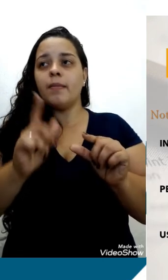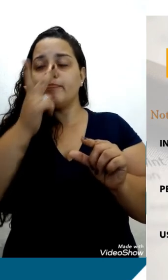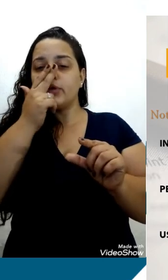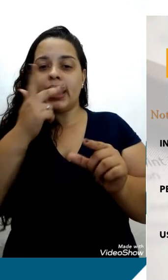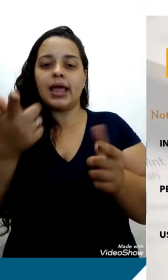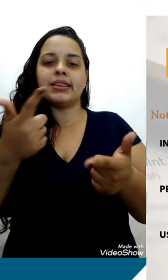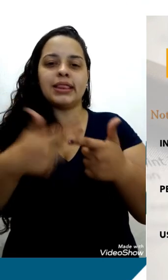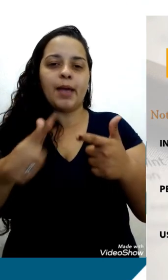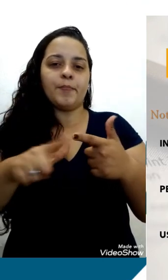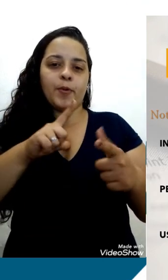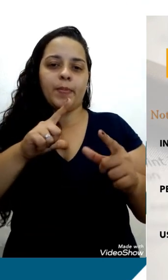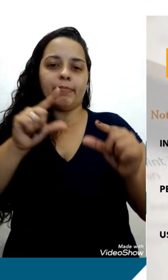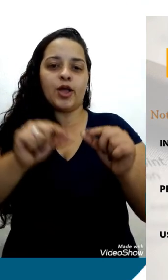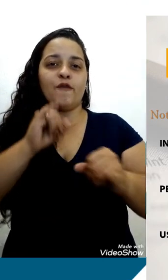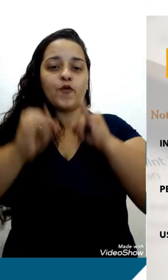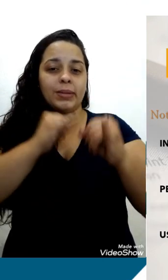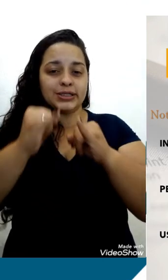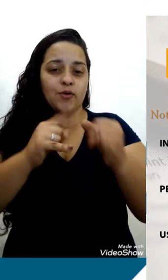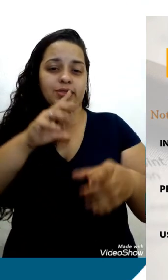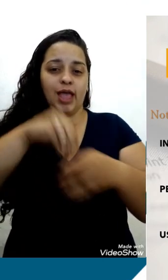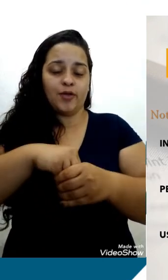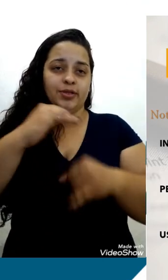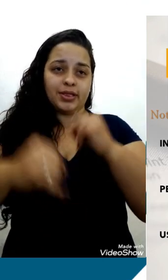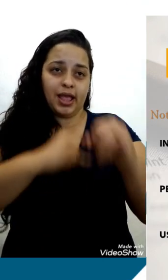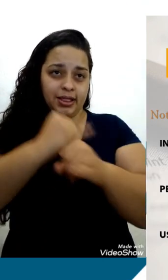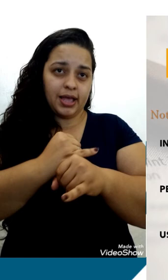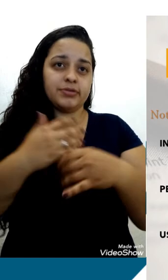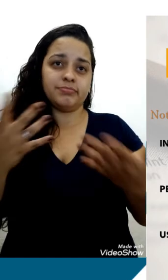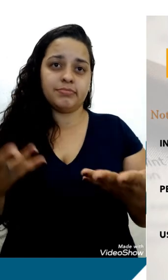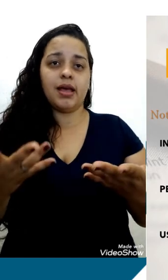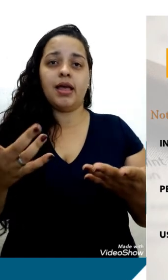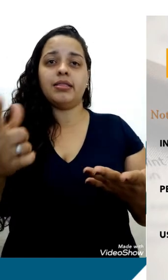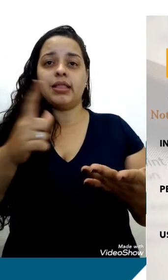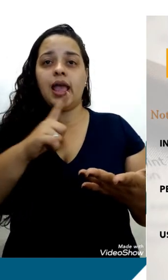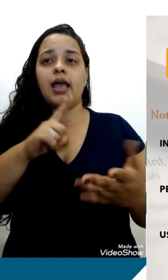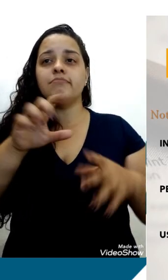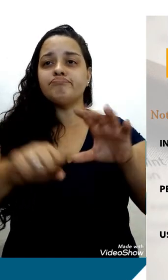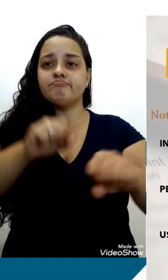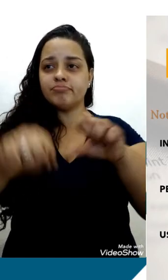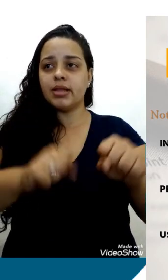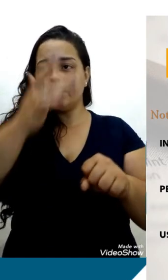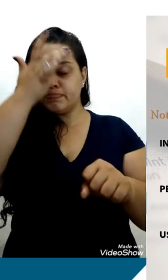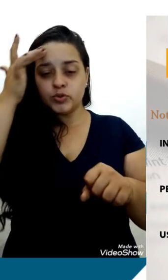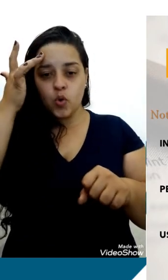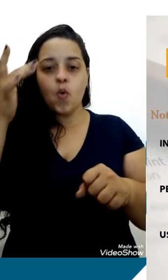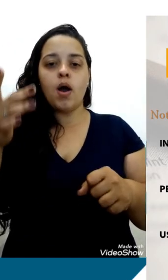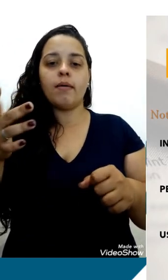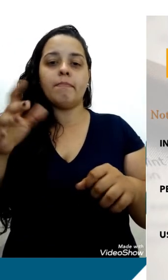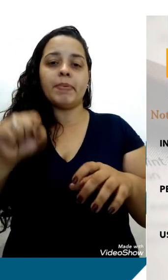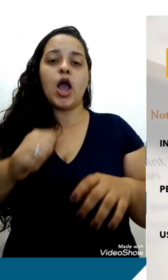e todas as informações que ele recebe são, na verdade, fruto do rastreio de algoritmos que selecionam seus principais